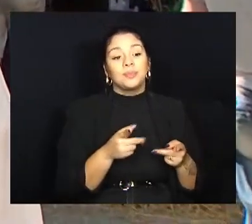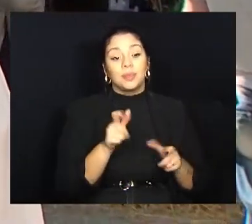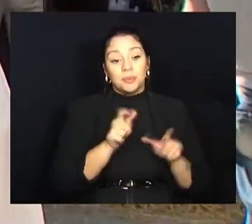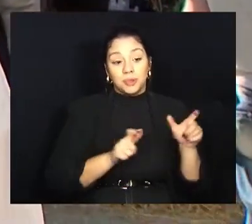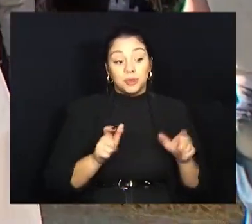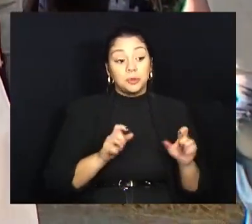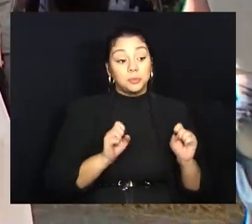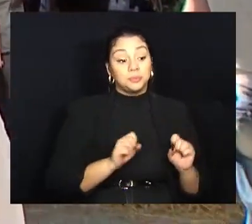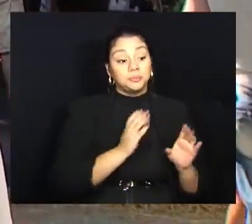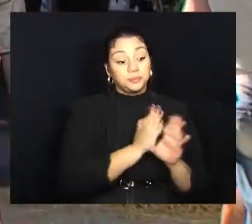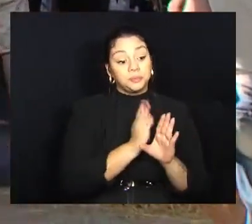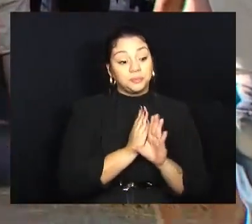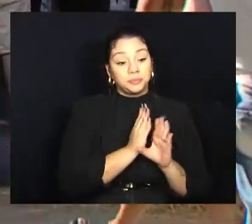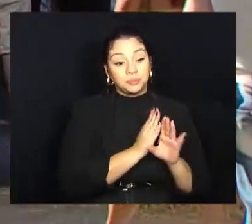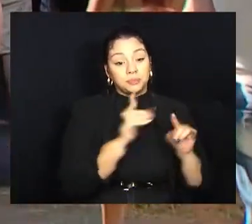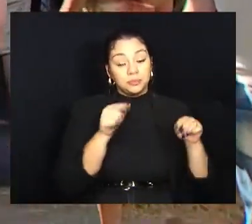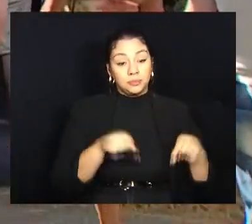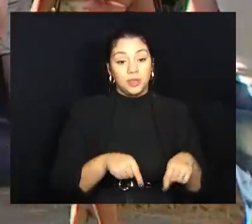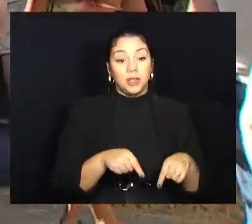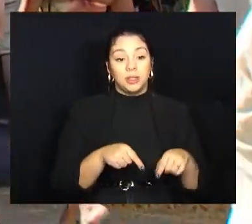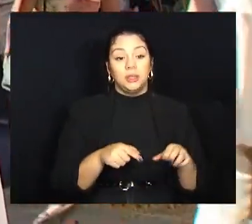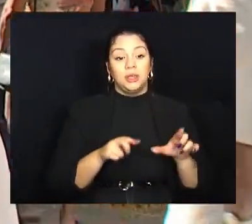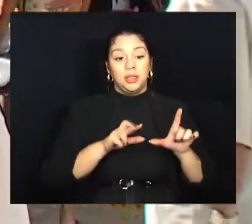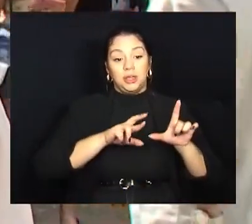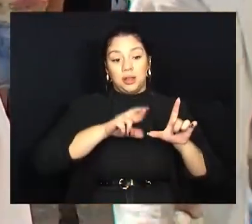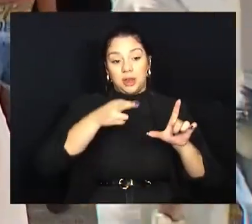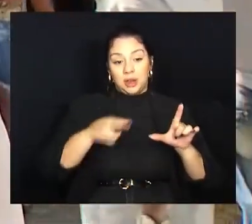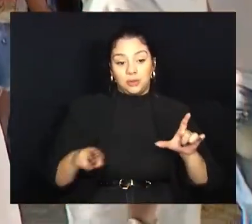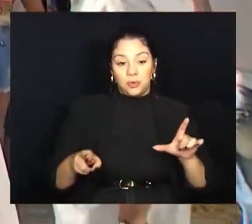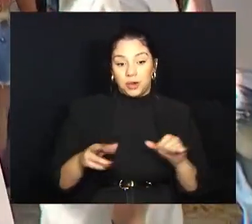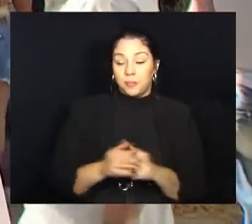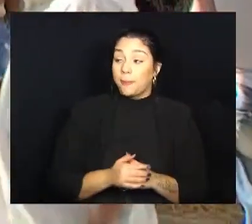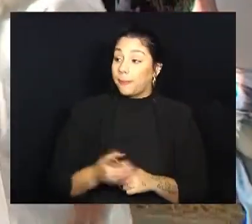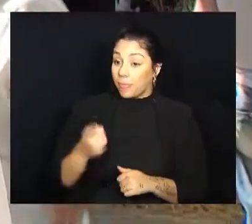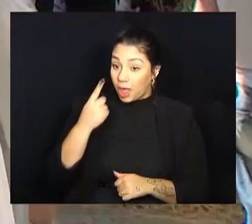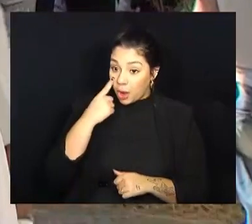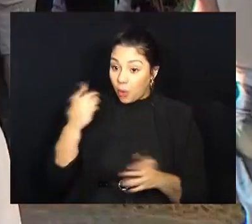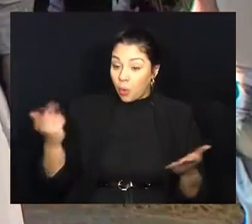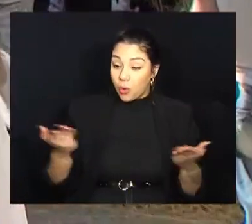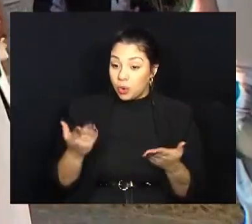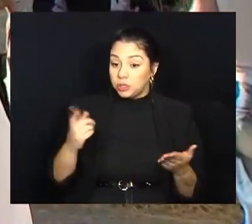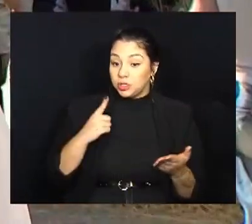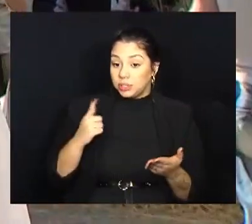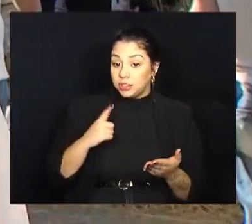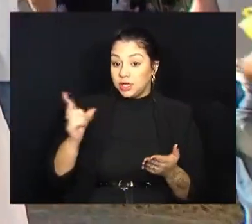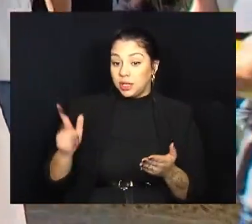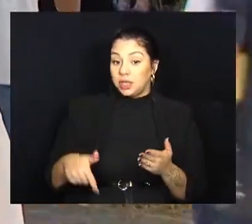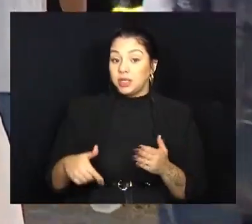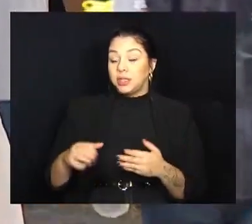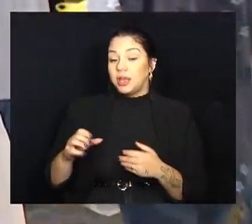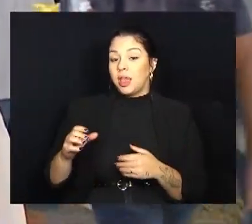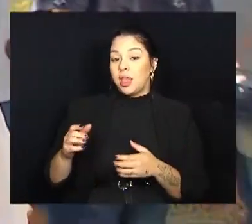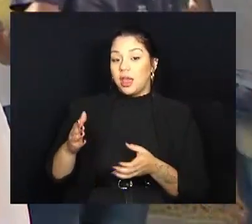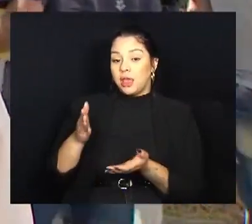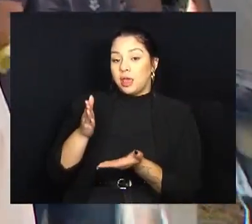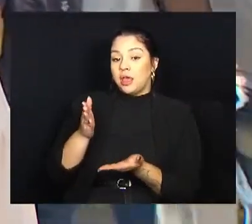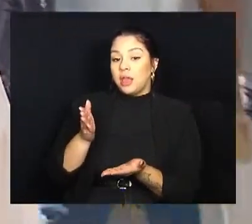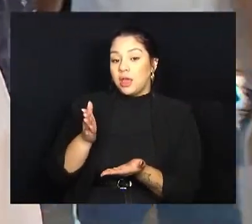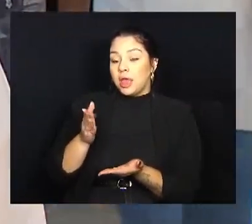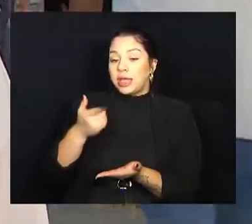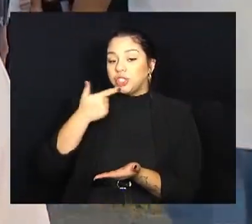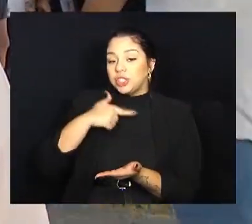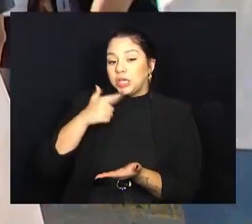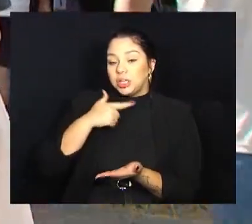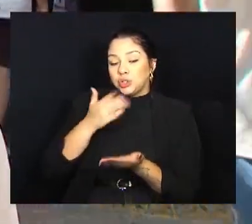poder encontrar aqui no Largo do Rosário? Olha, a gente tem aqui, por exemplo, um produtor de queijo de cabra, que é super